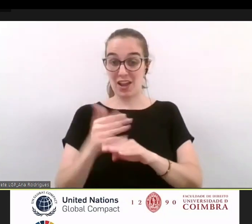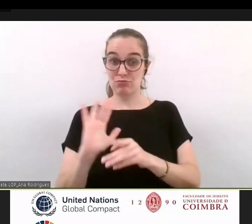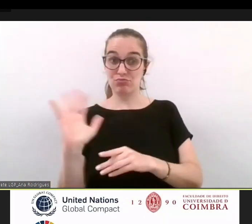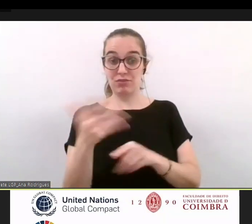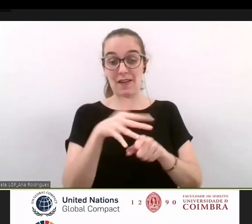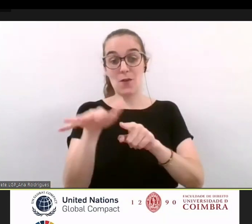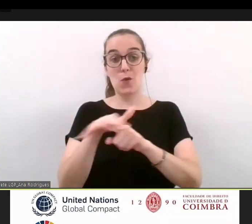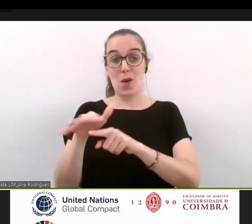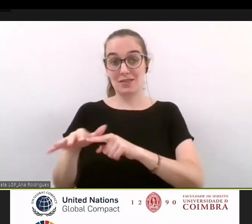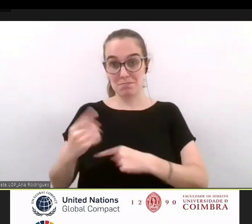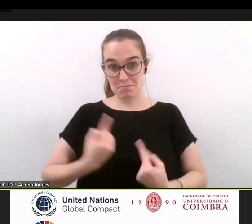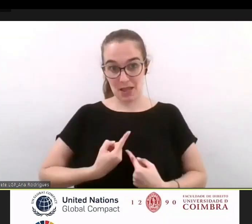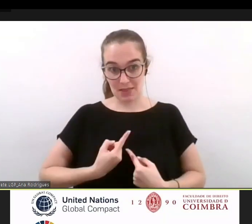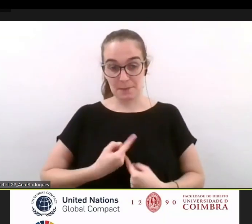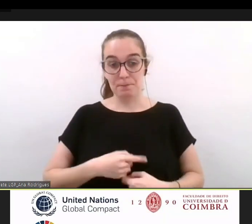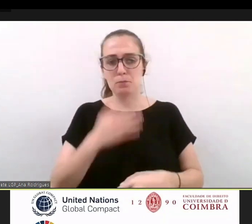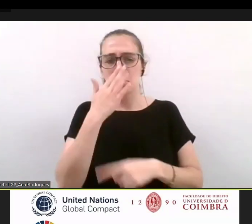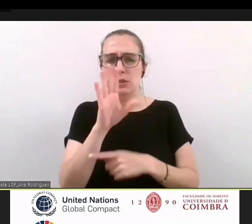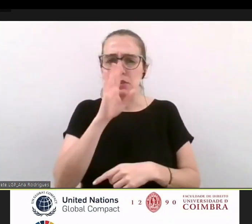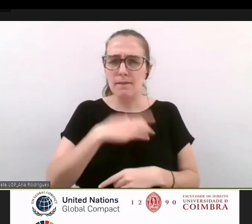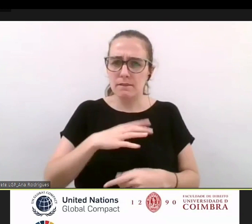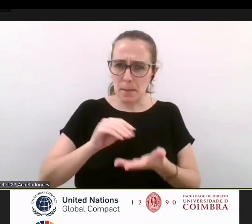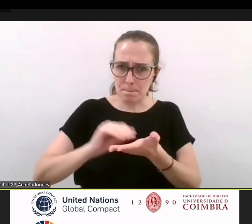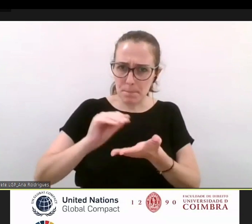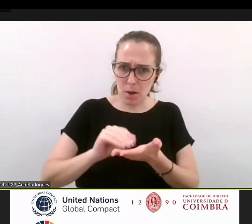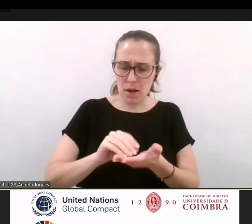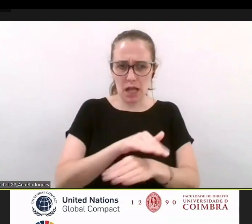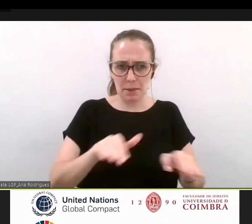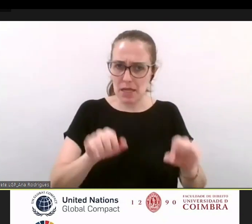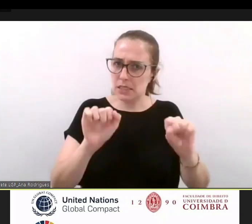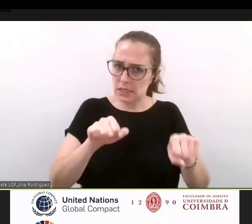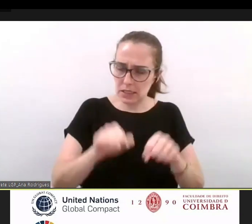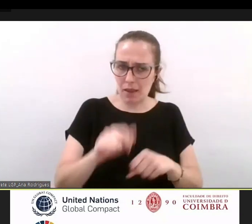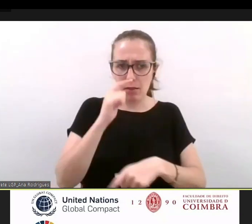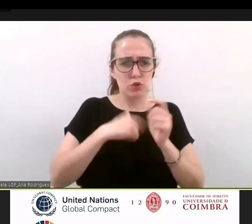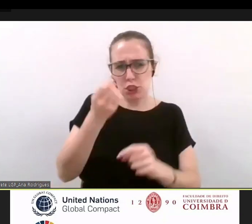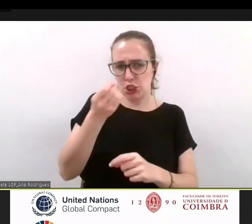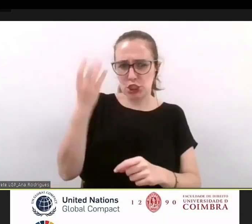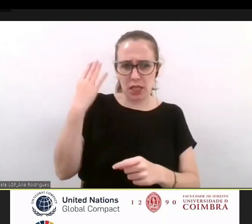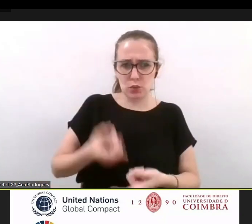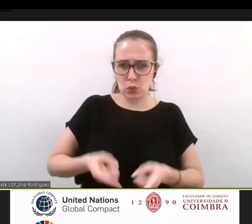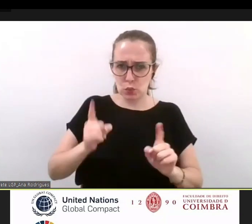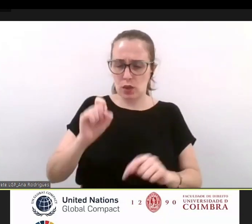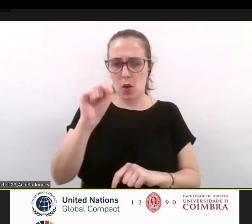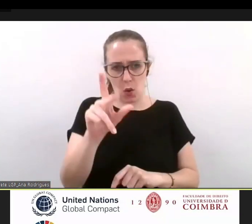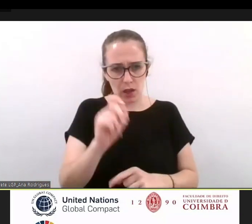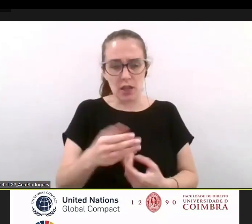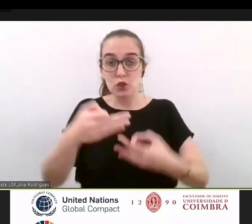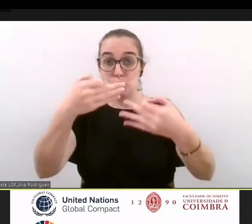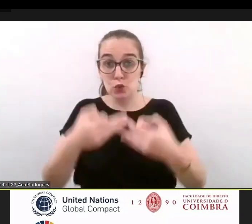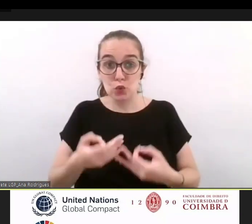ODS. Erradicar a pobreza, sim, sem deixar ninguém para trás, como é óbvio, e sem gerar